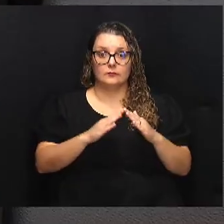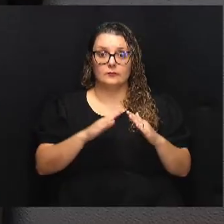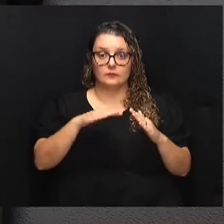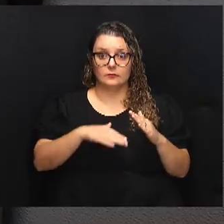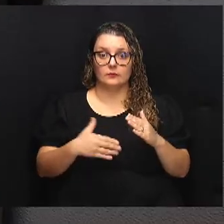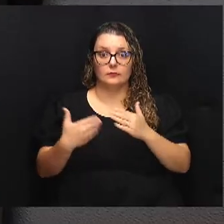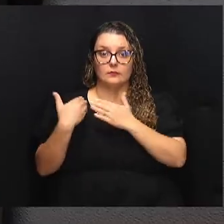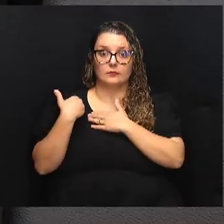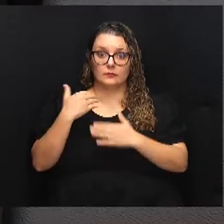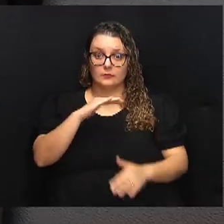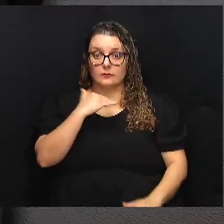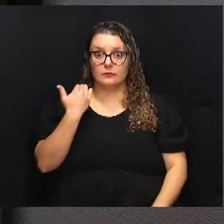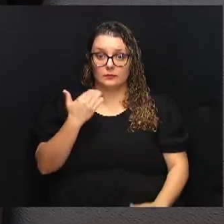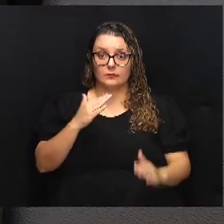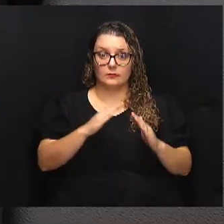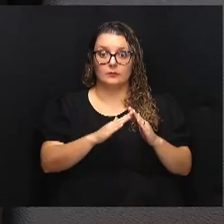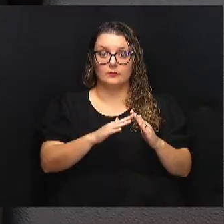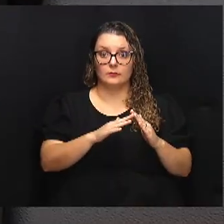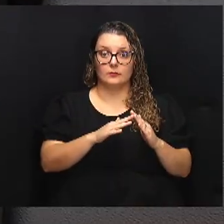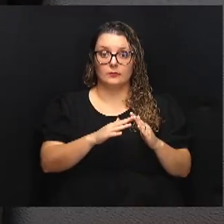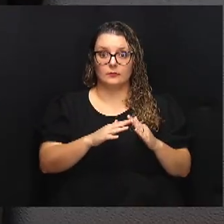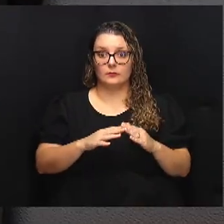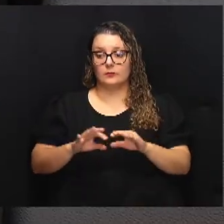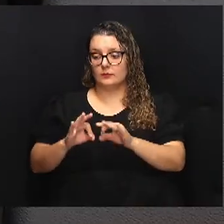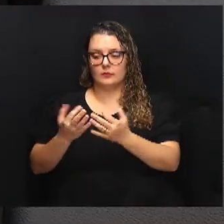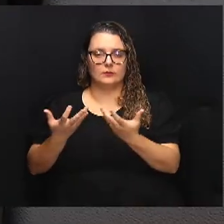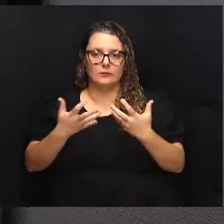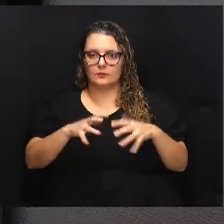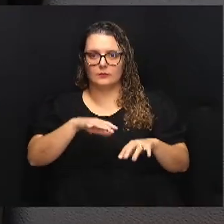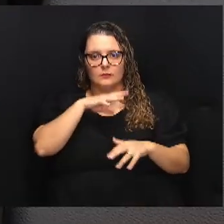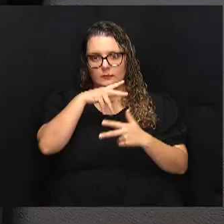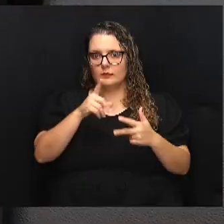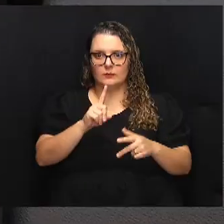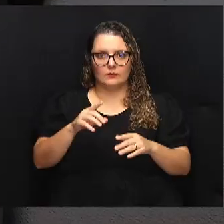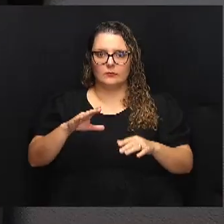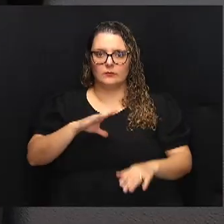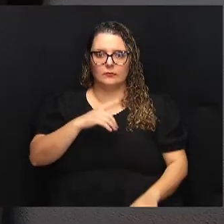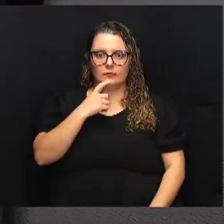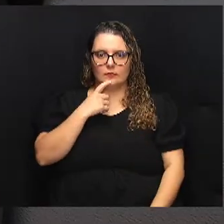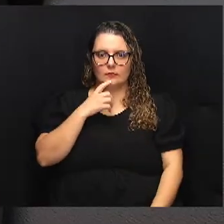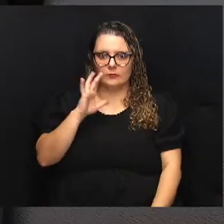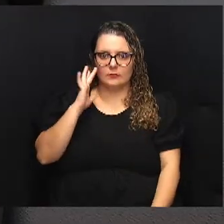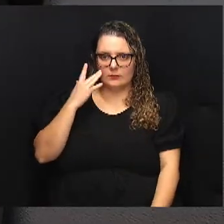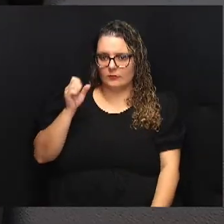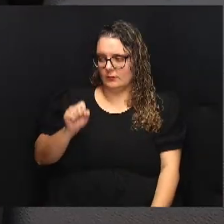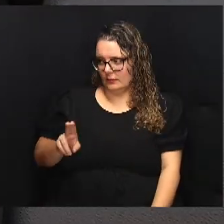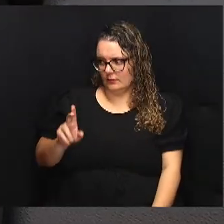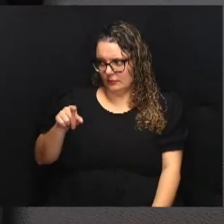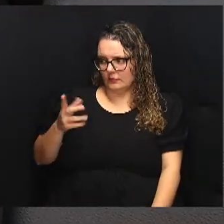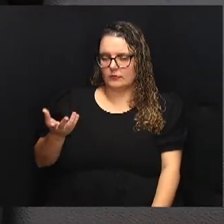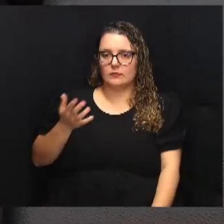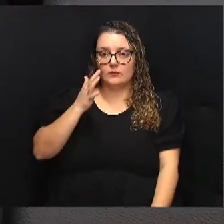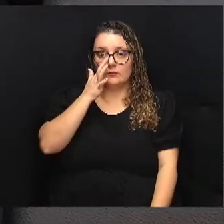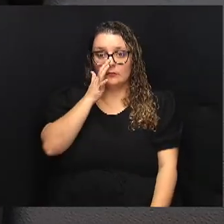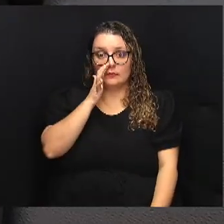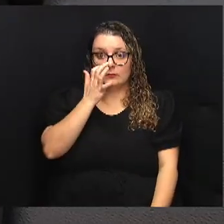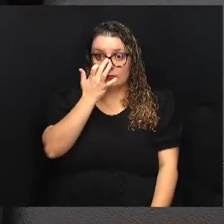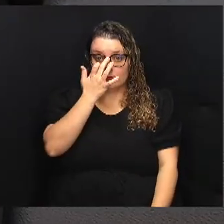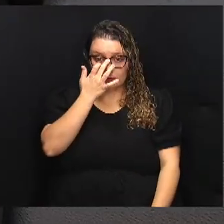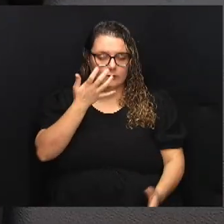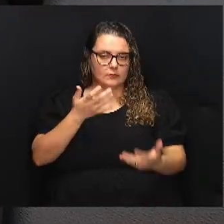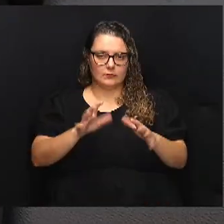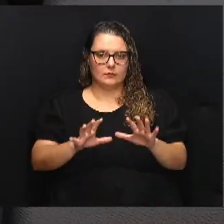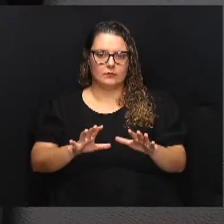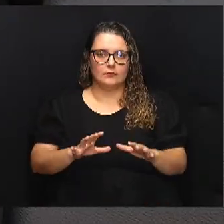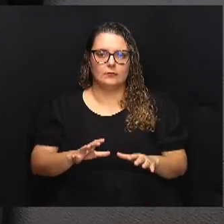tutor faleceu e a família não queria os animais. A família nem é de Campinas, eu acho que era de Sumaré, né? E eles não queriam mais. Os animais estavam